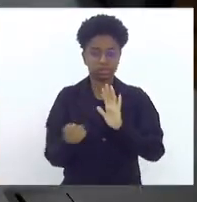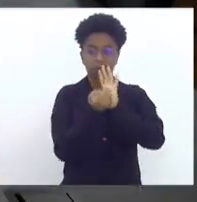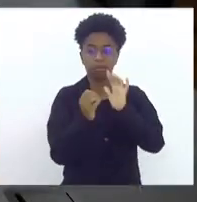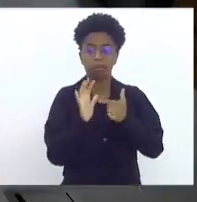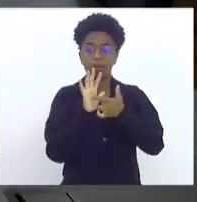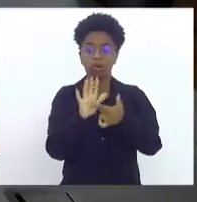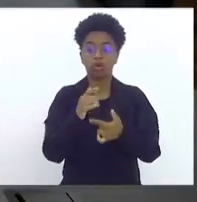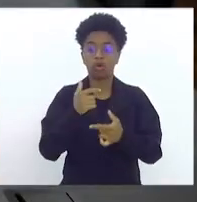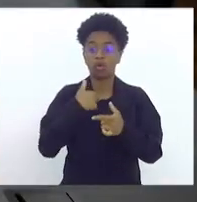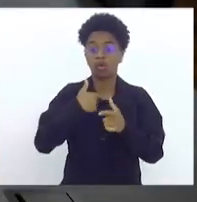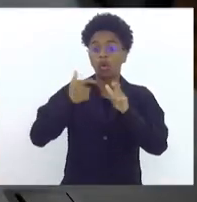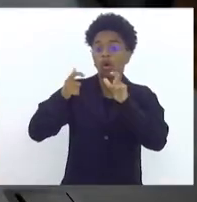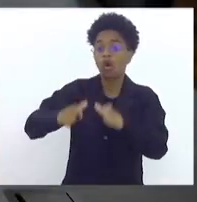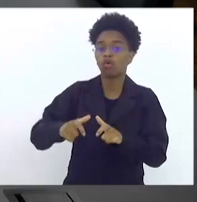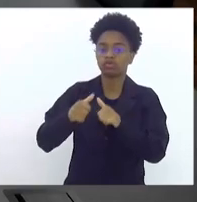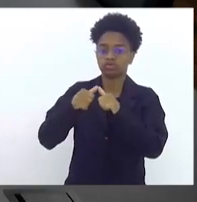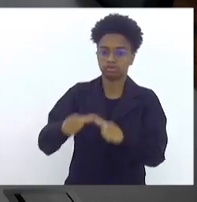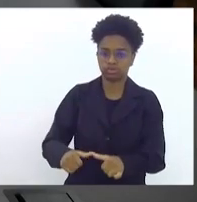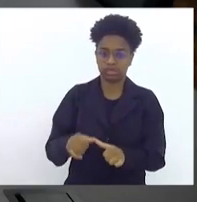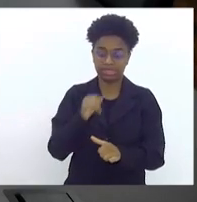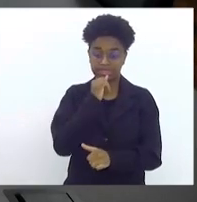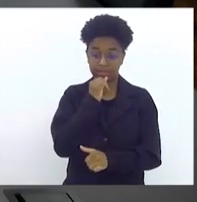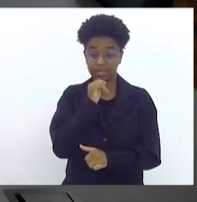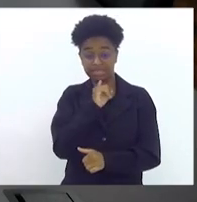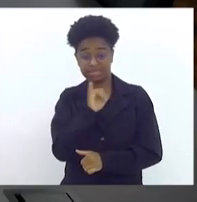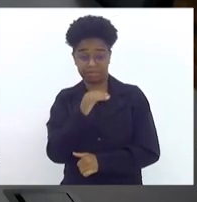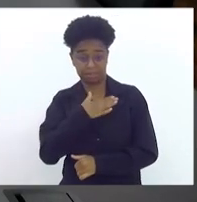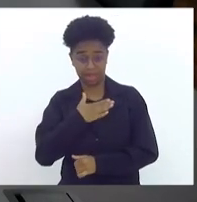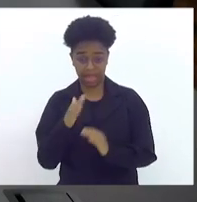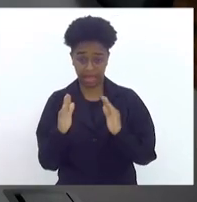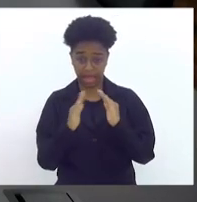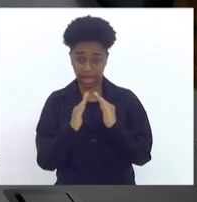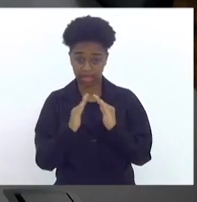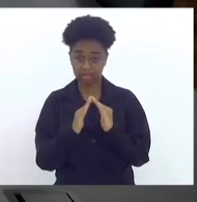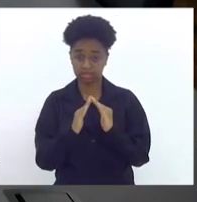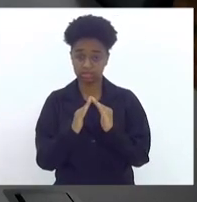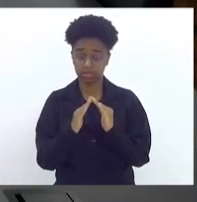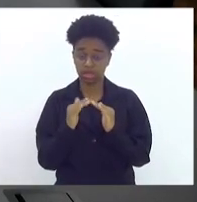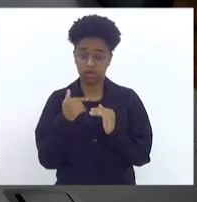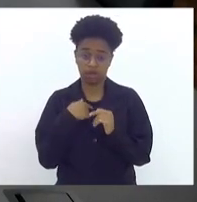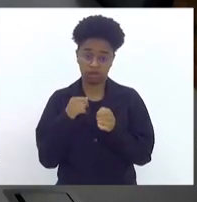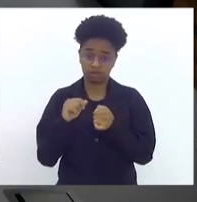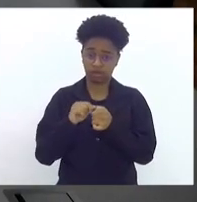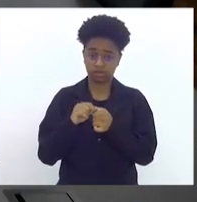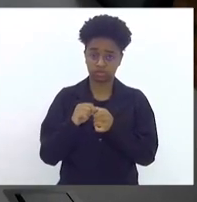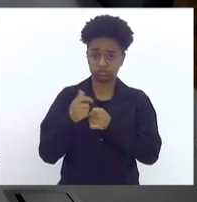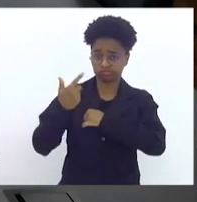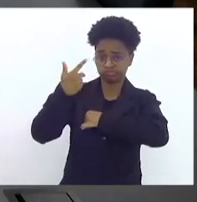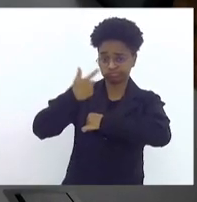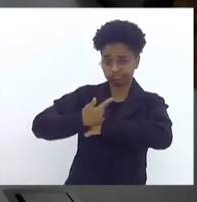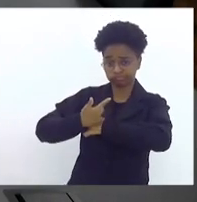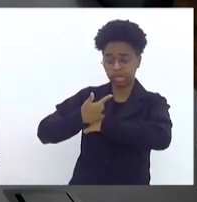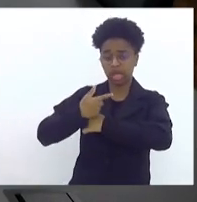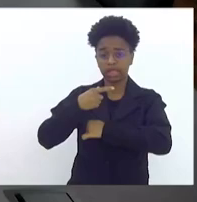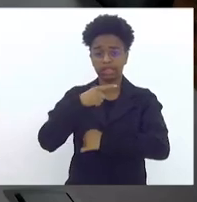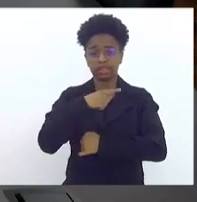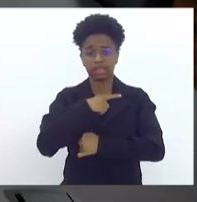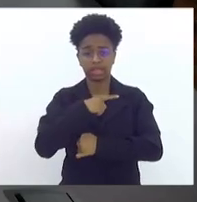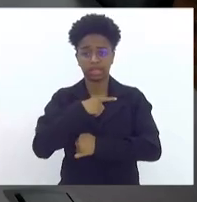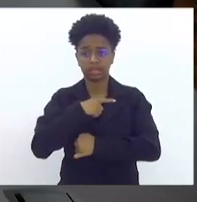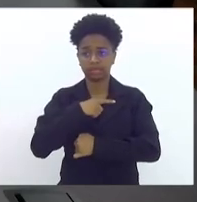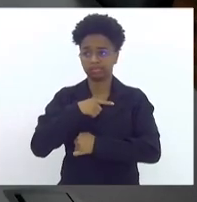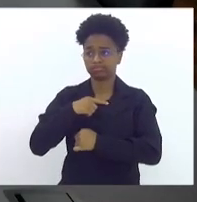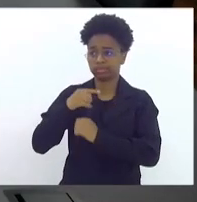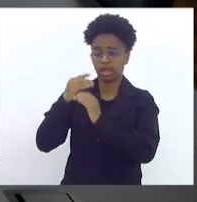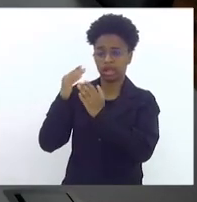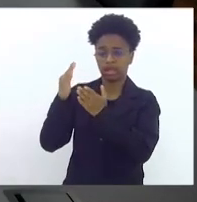alerj se eu tirar uma foto que seja na minha casa onde eu faço todas as minhas gravações que tem uma estante